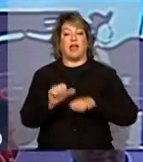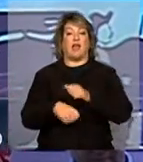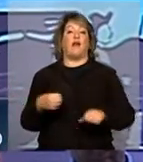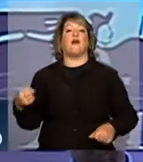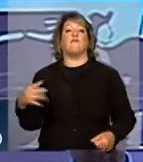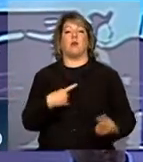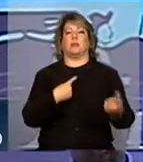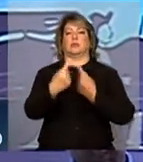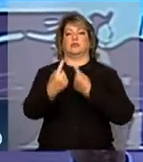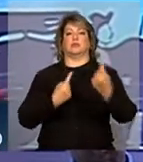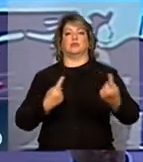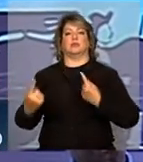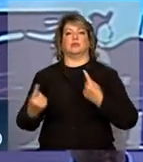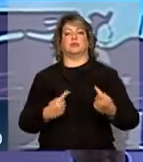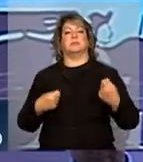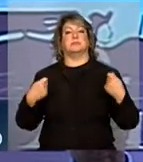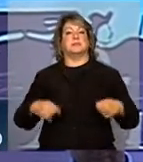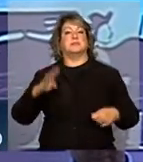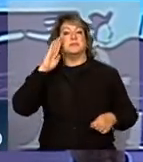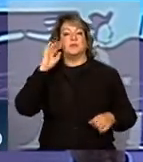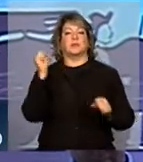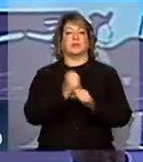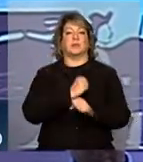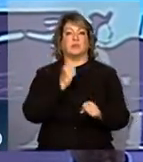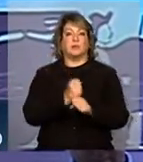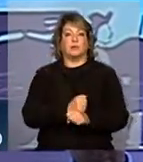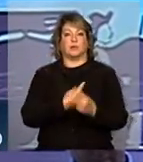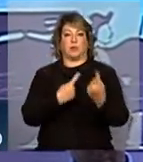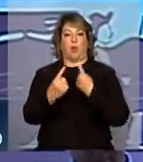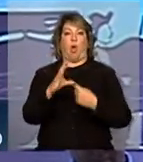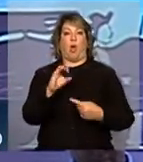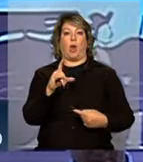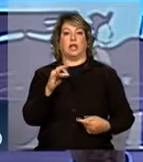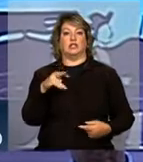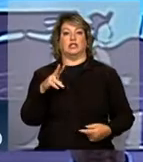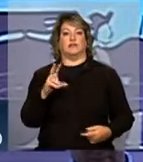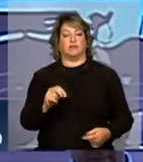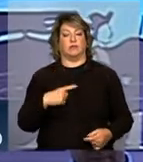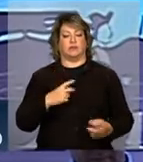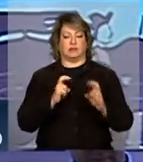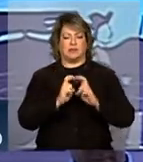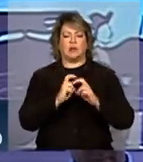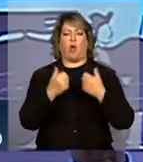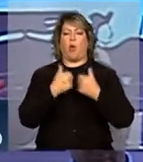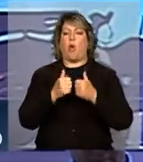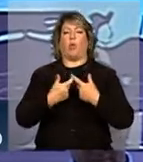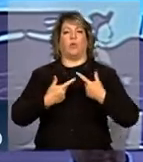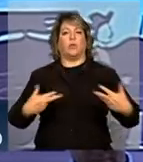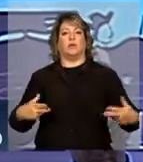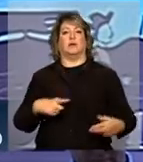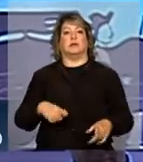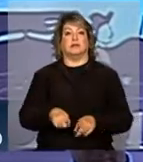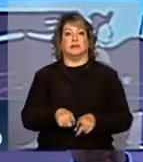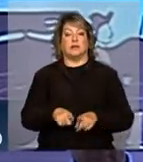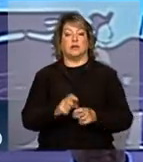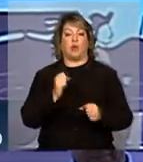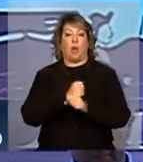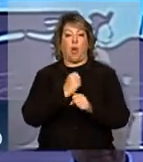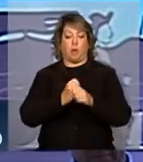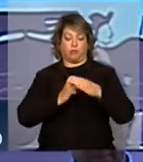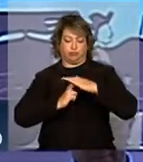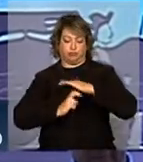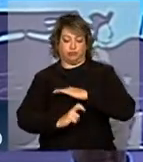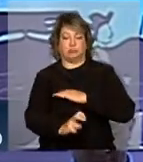urbana que passa pela priorização do transporte coletivo de massa, que passa pela construção de metrô,